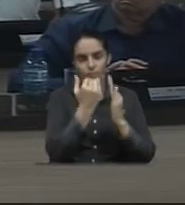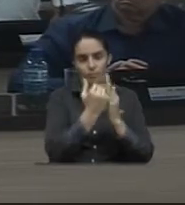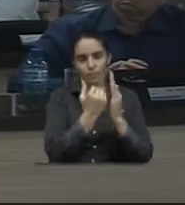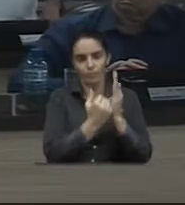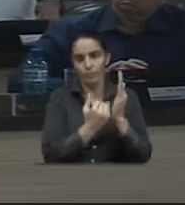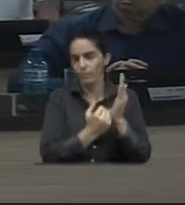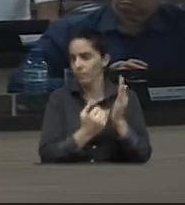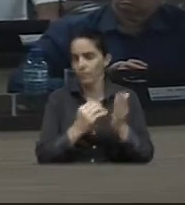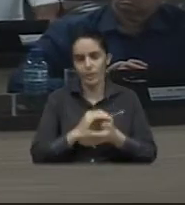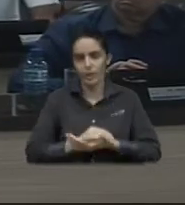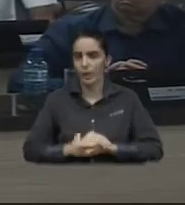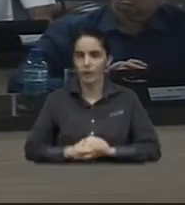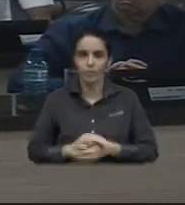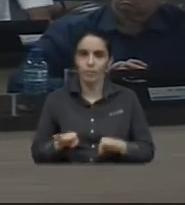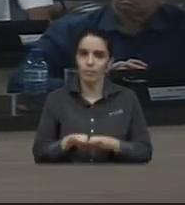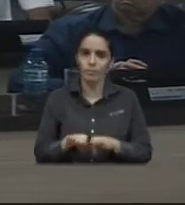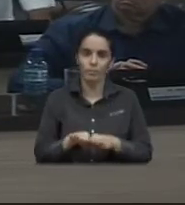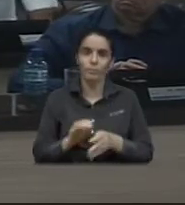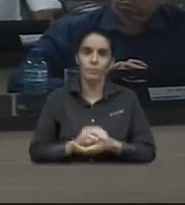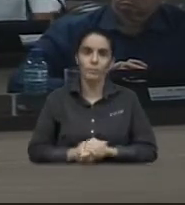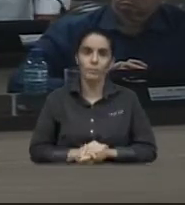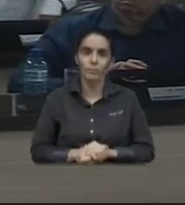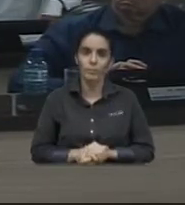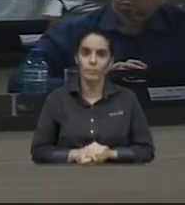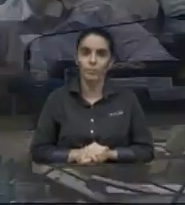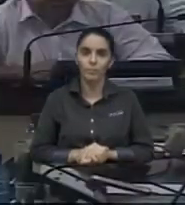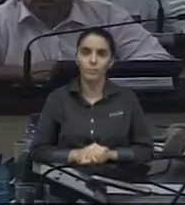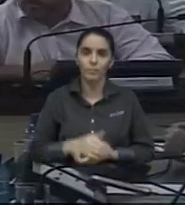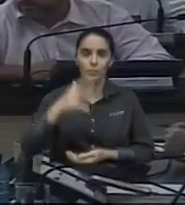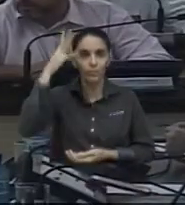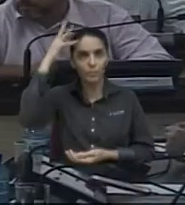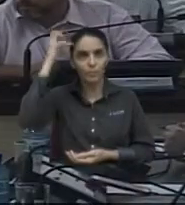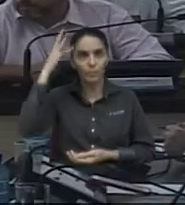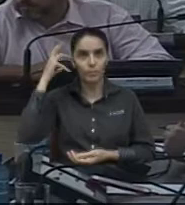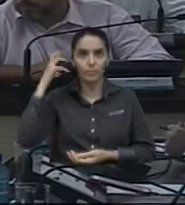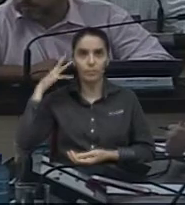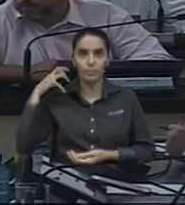é não o meu também. Vereadora Lubogo.